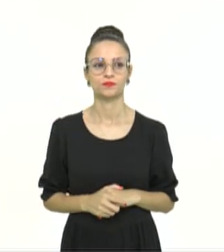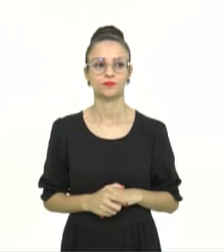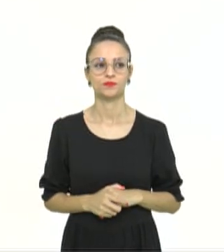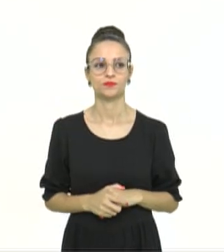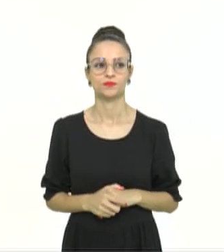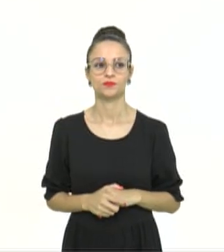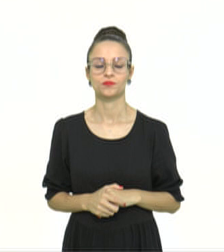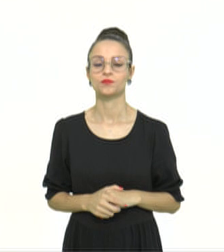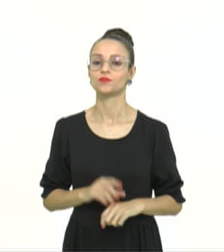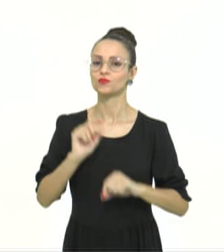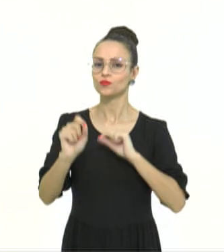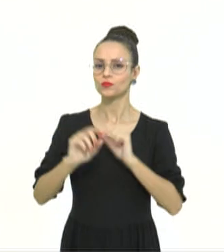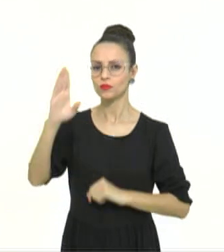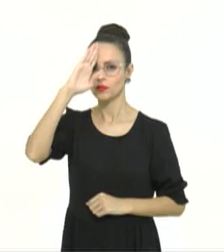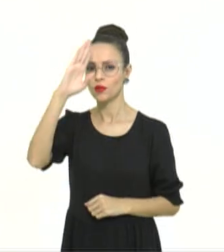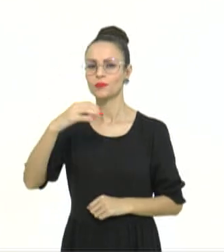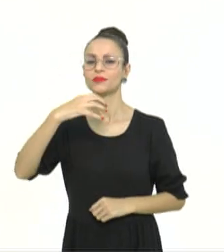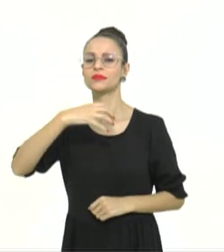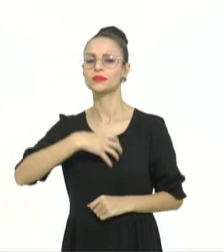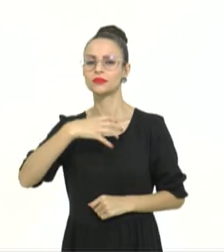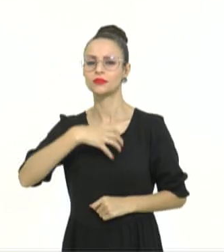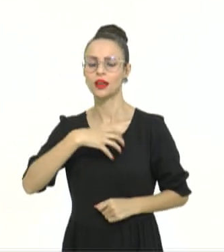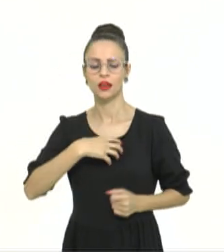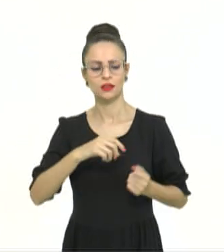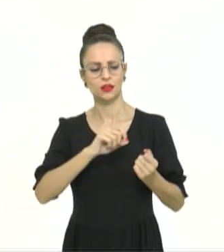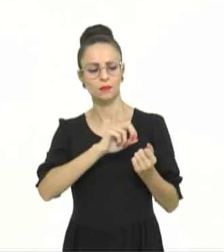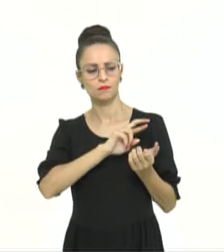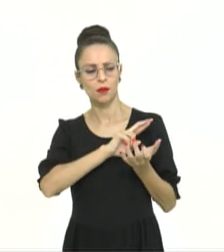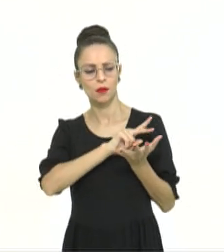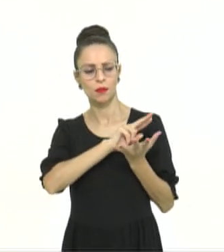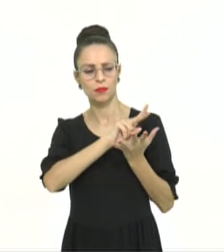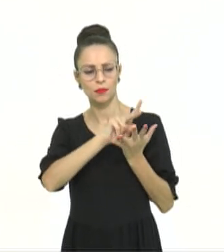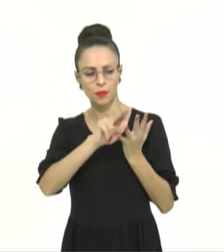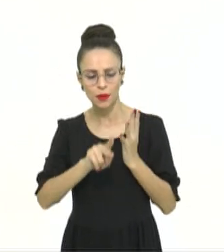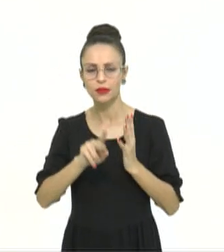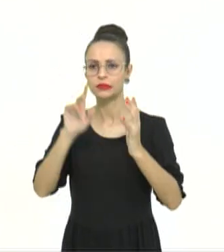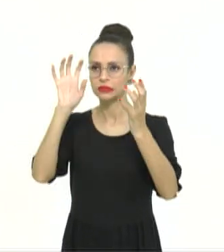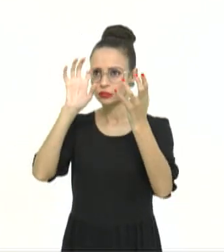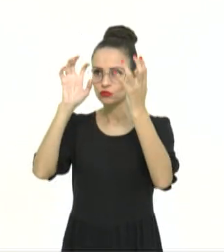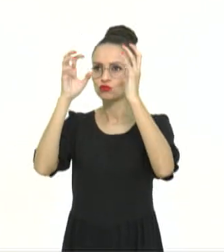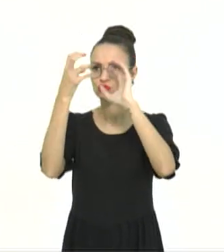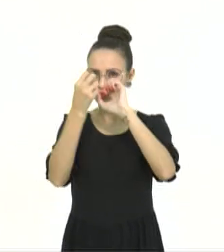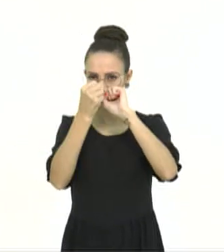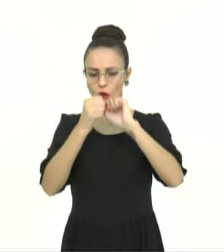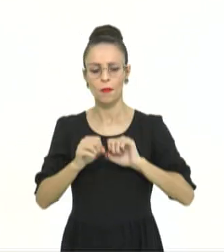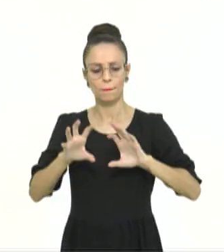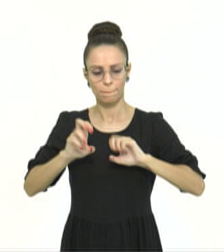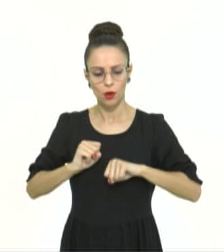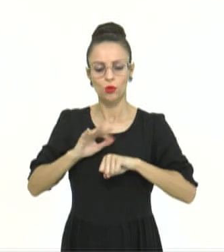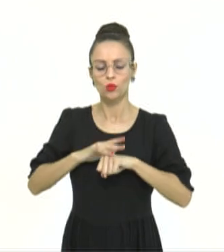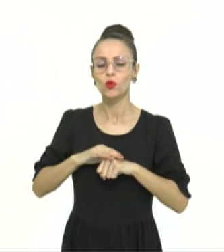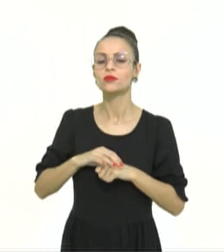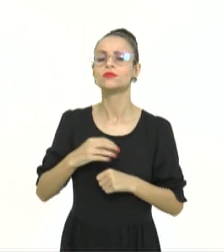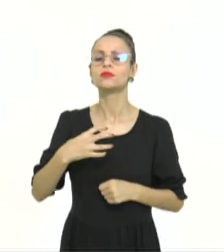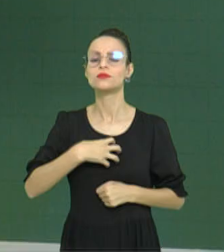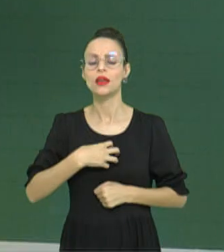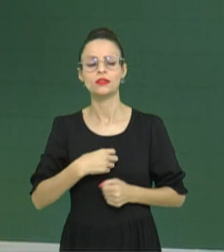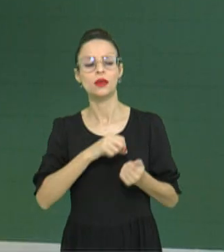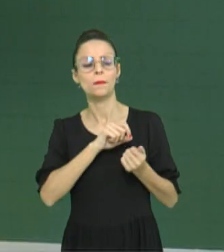lá. Quais são os principais sintomas que esses distúrbios, né, aí geram?